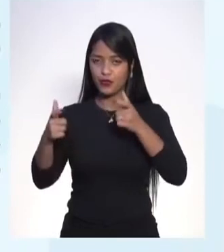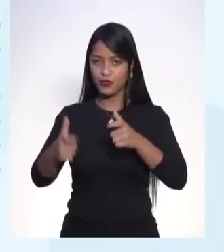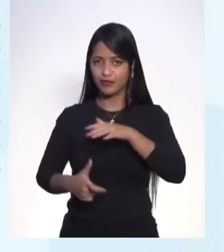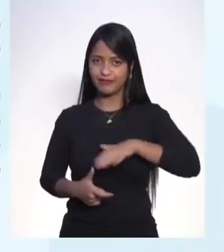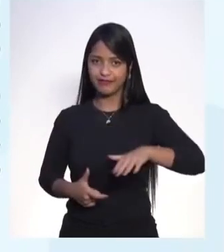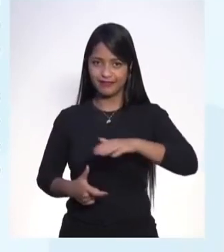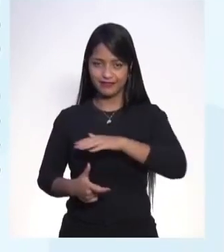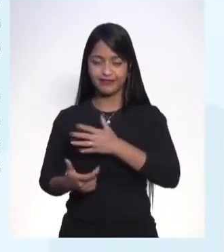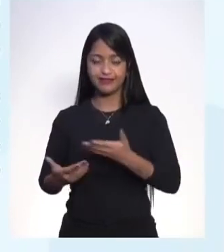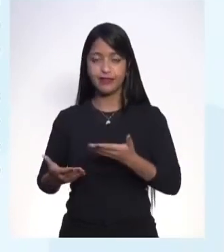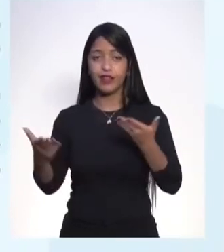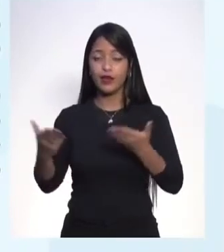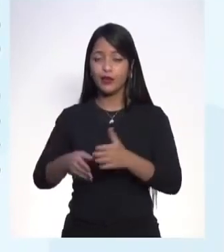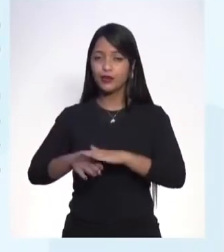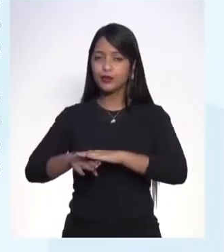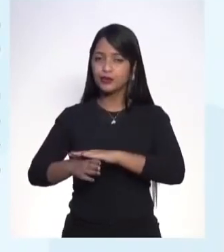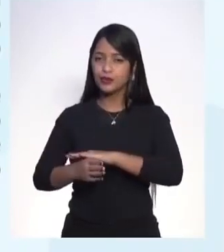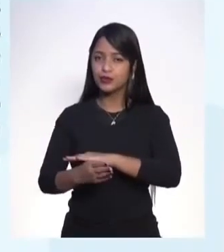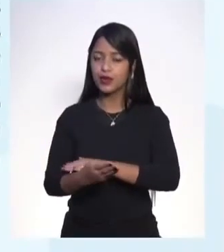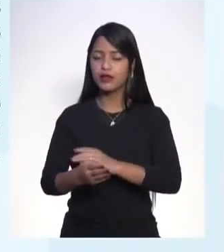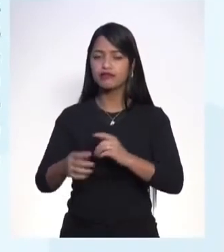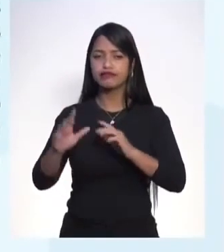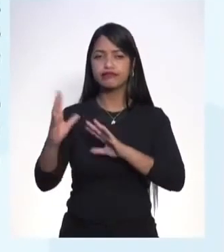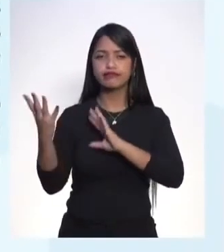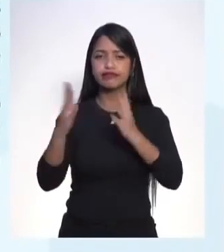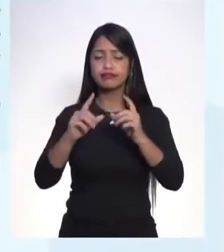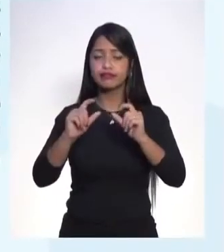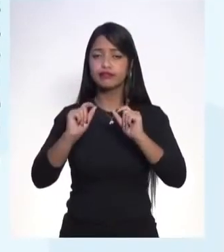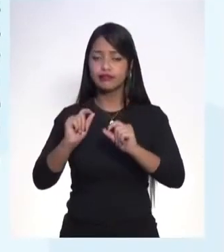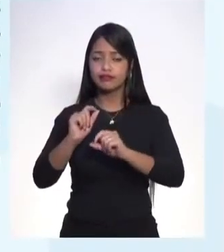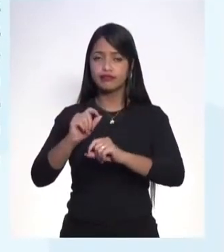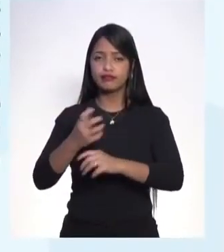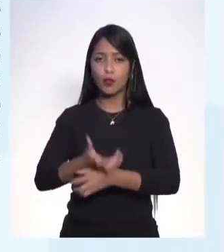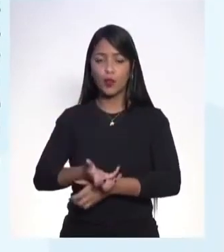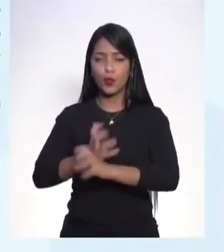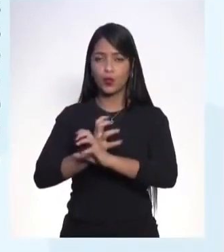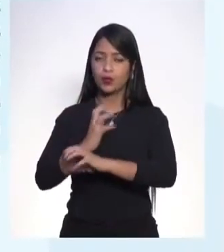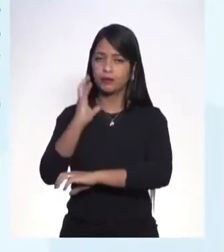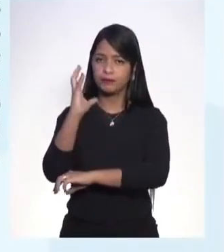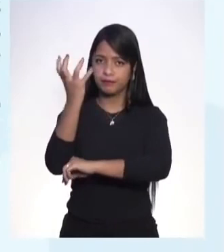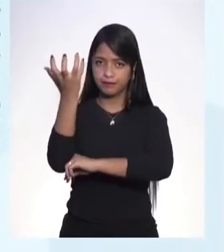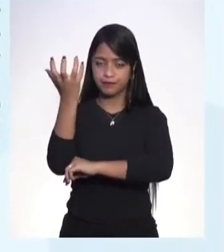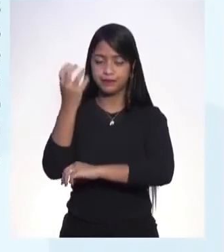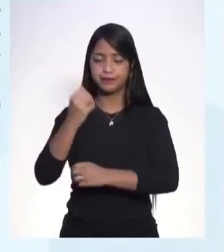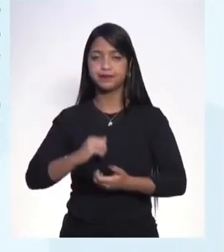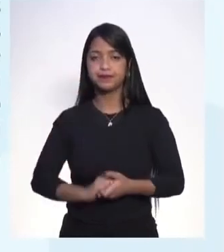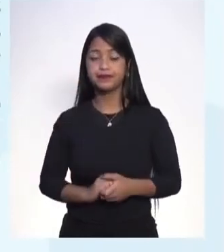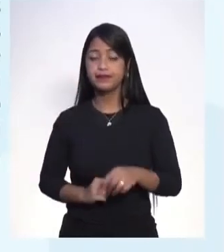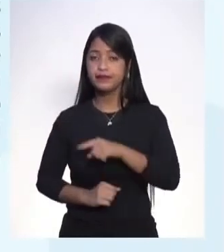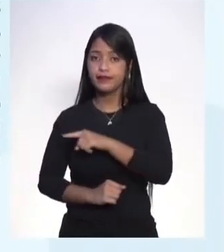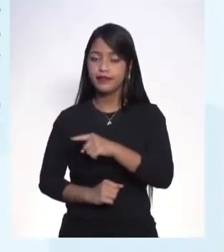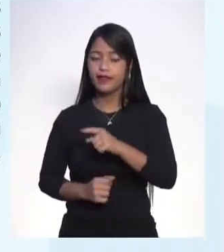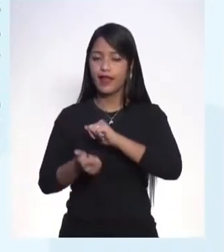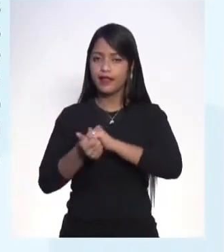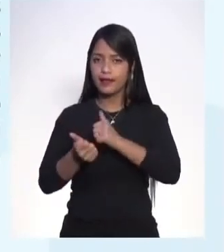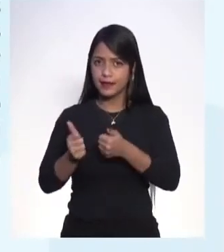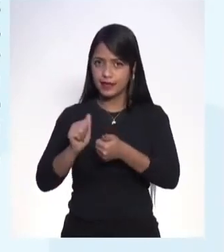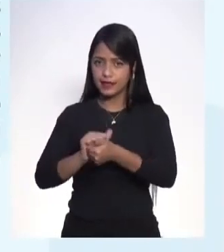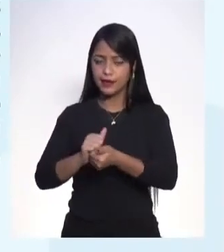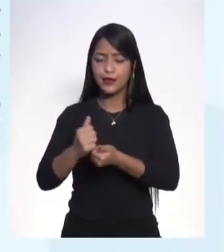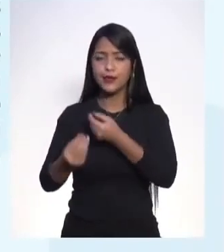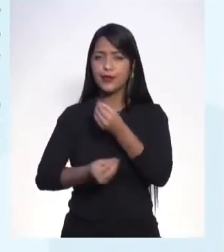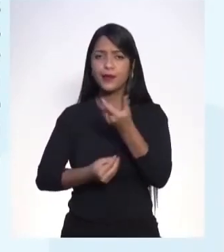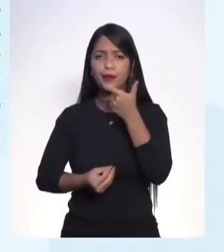se acostumando com o clima da Caatinga. Para auxiliar na recuperação dos animais, após longa viagem, está